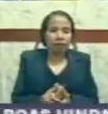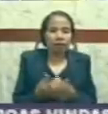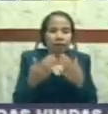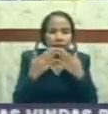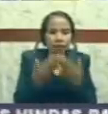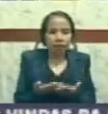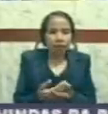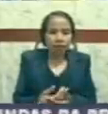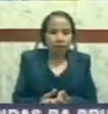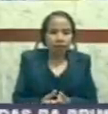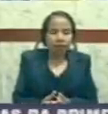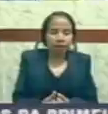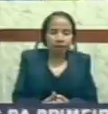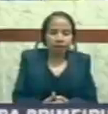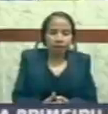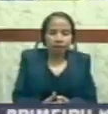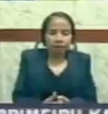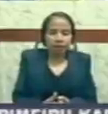Obrigado.